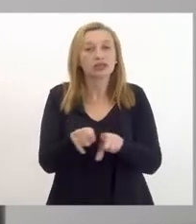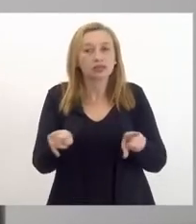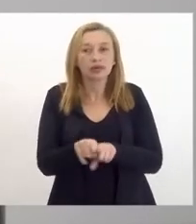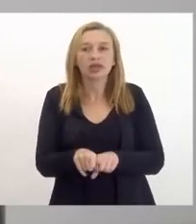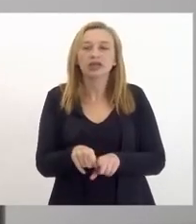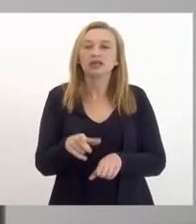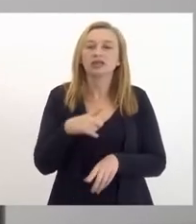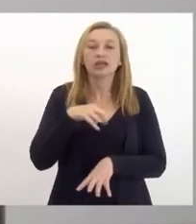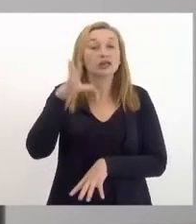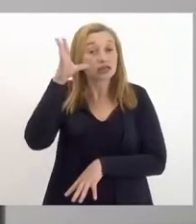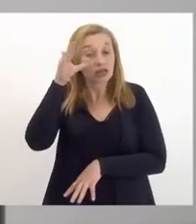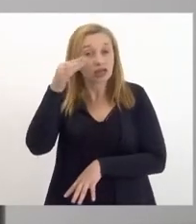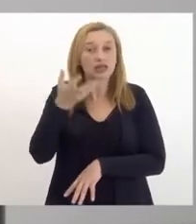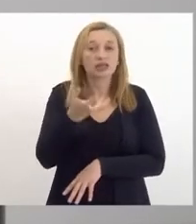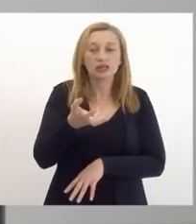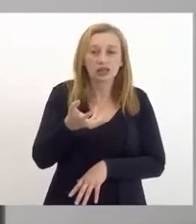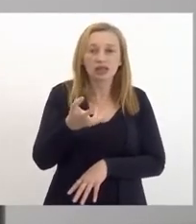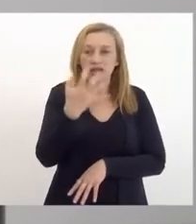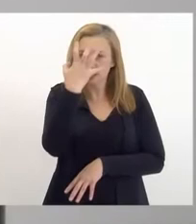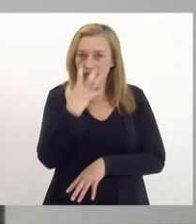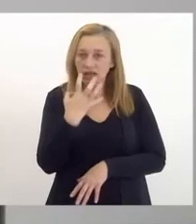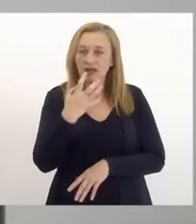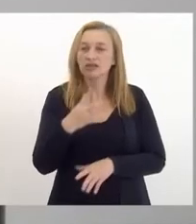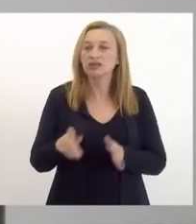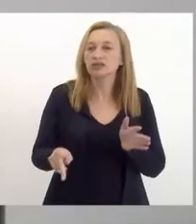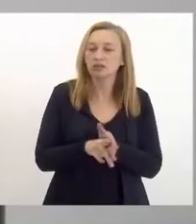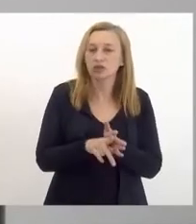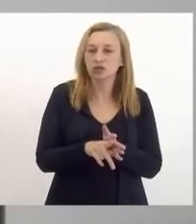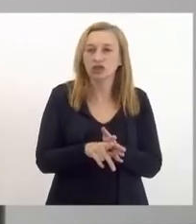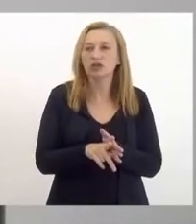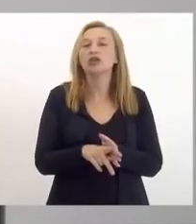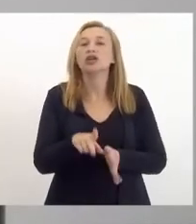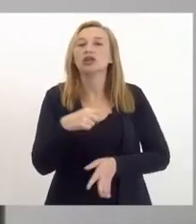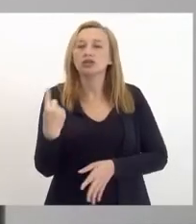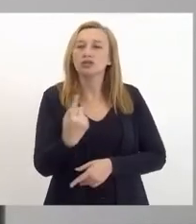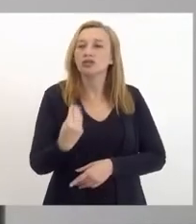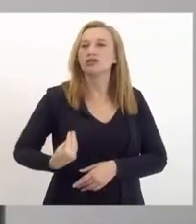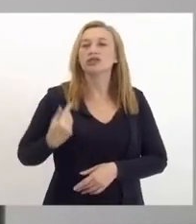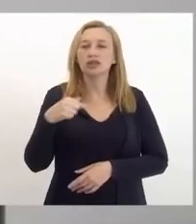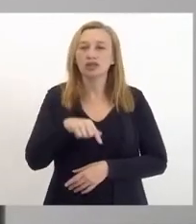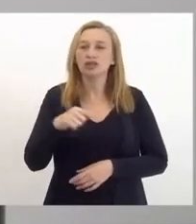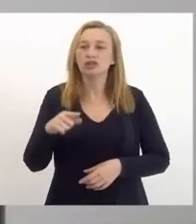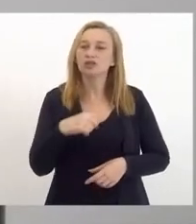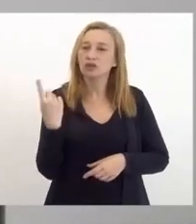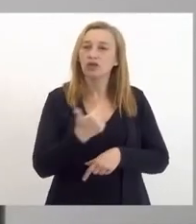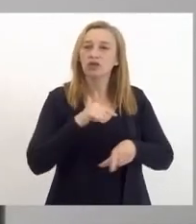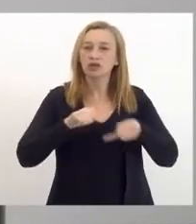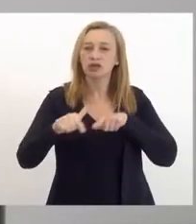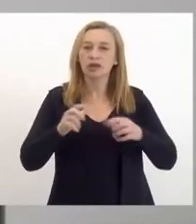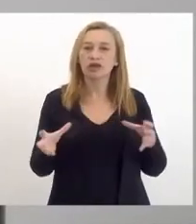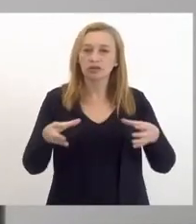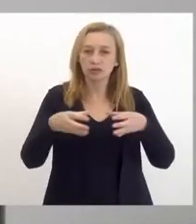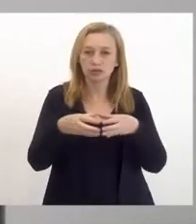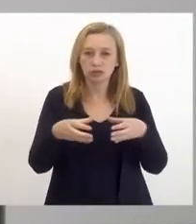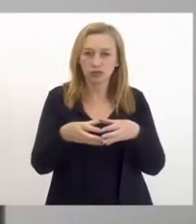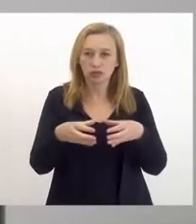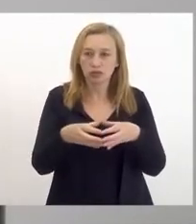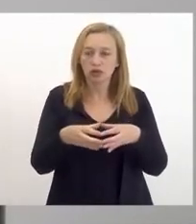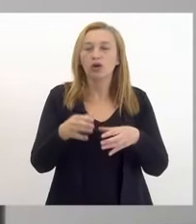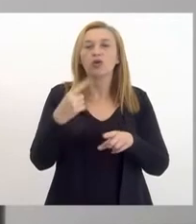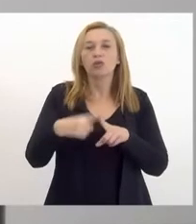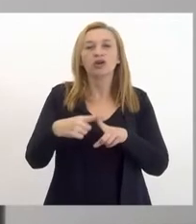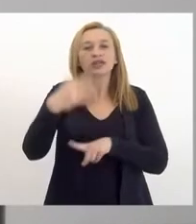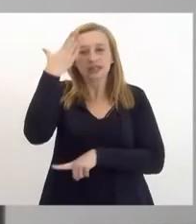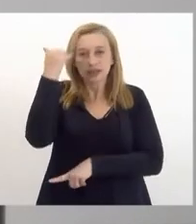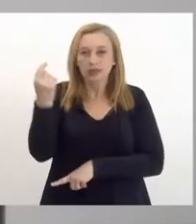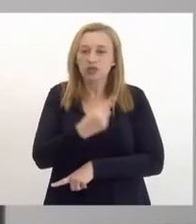tem muito interesse, quer celeridade nesse projeto, e a gente aqui, como trabalhamos todas em conjuntos, porque sabemos